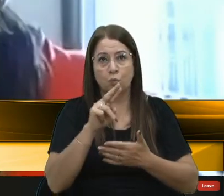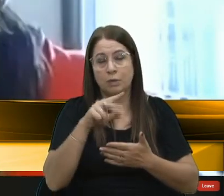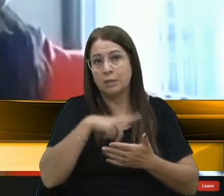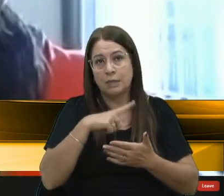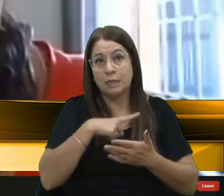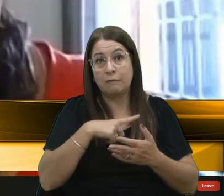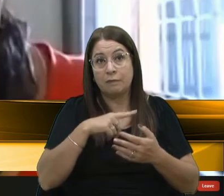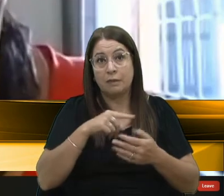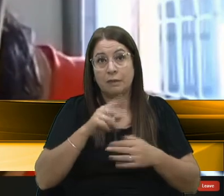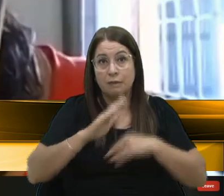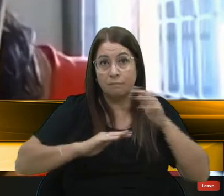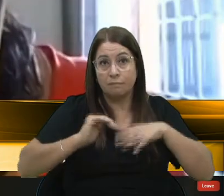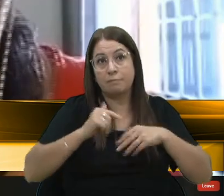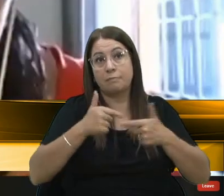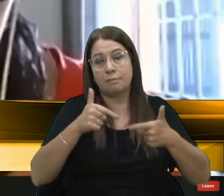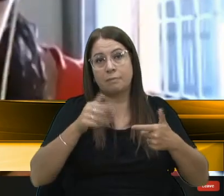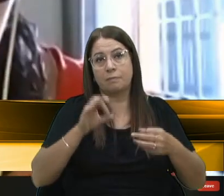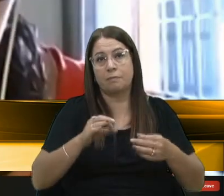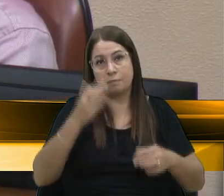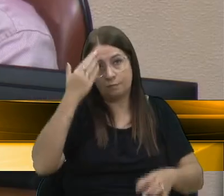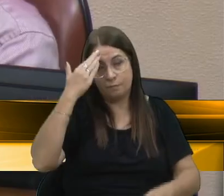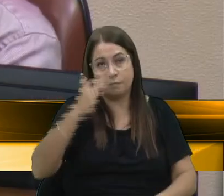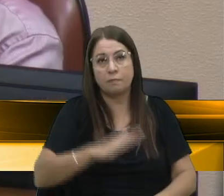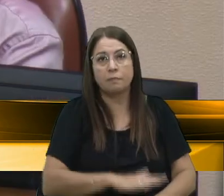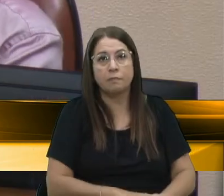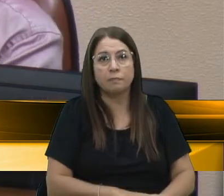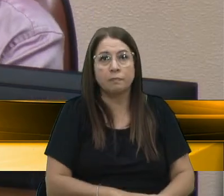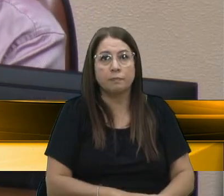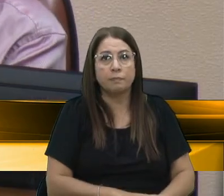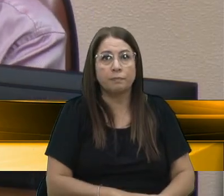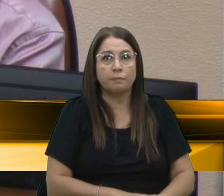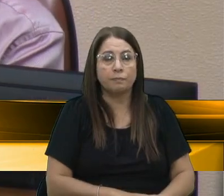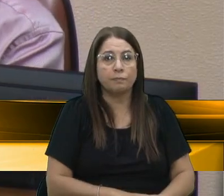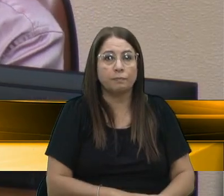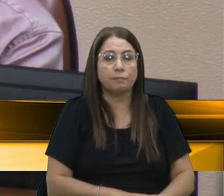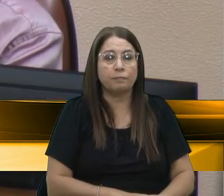efetiva atuação. Obrigada. Em declaração